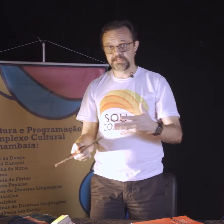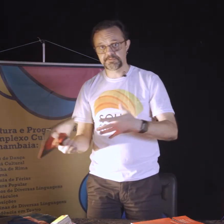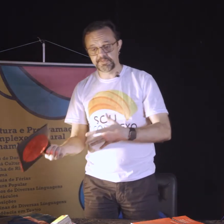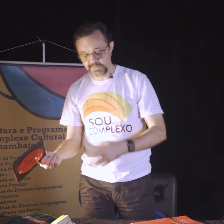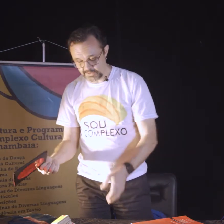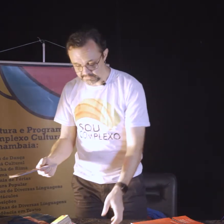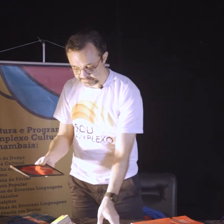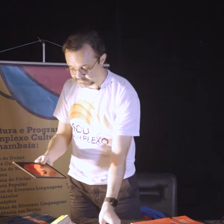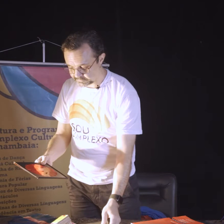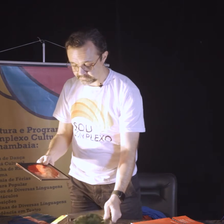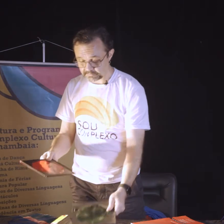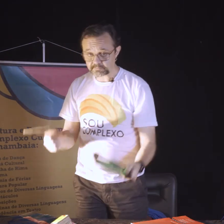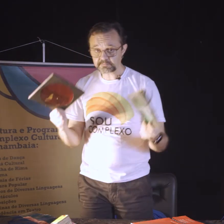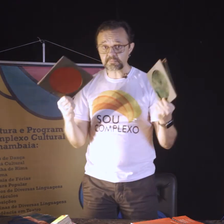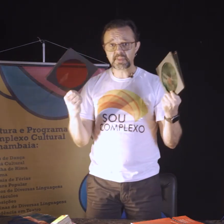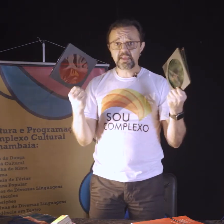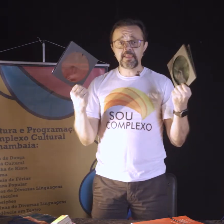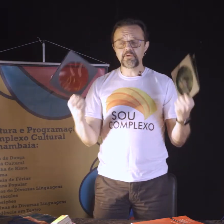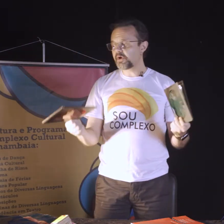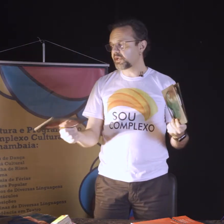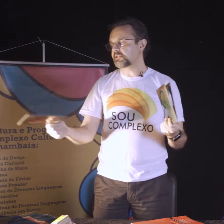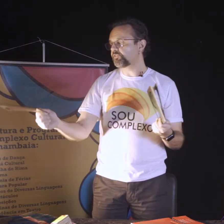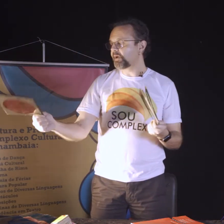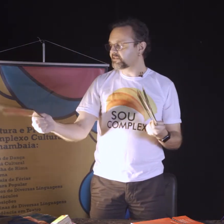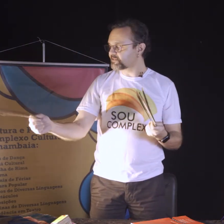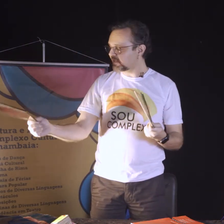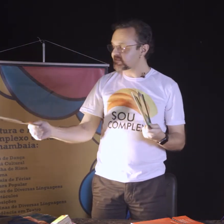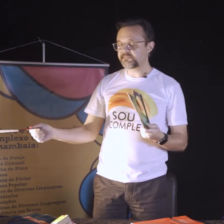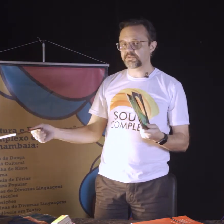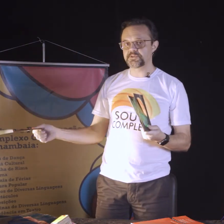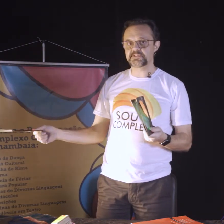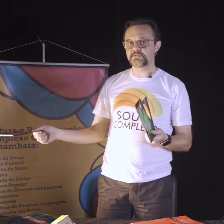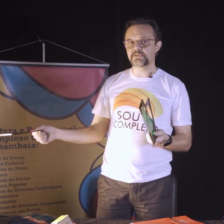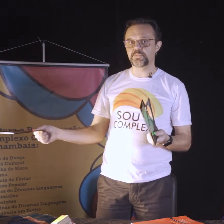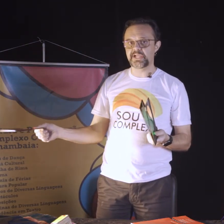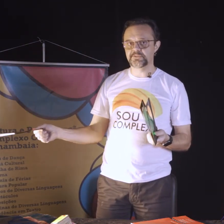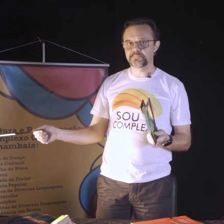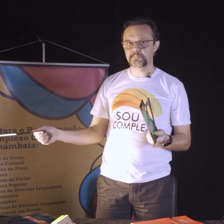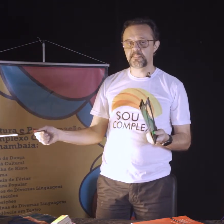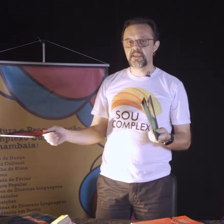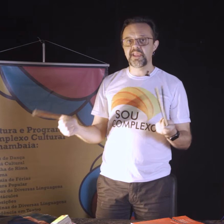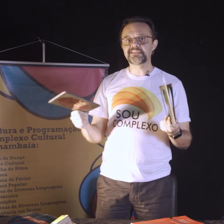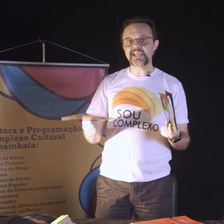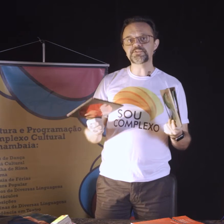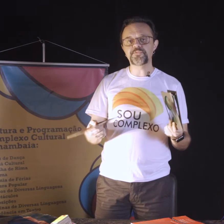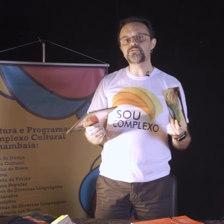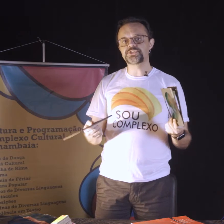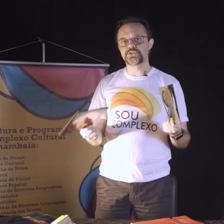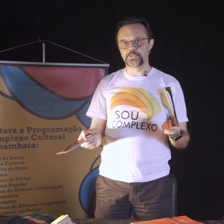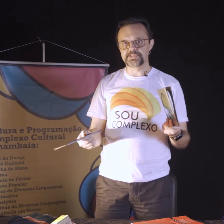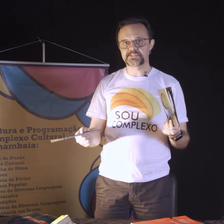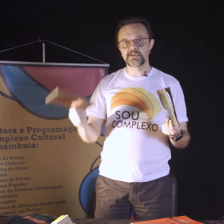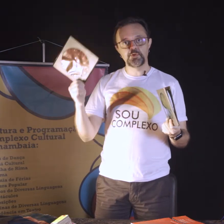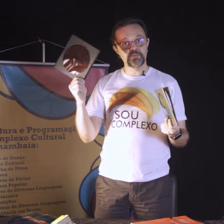Azul, verde, vermelho? Eu vou agora transformar esses 3 refletores que estão aqui do meu lado em 3